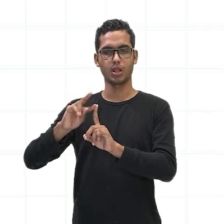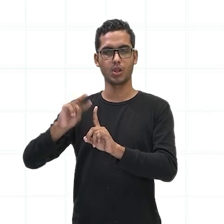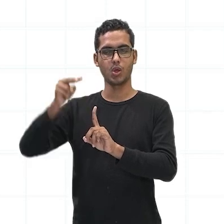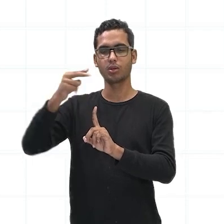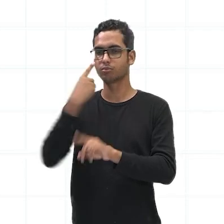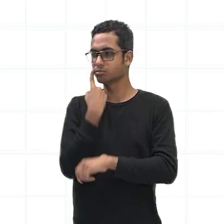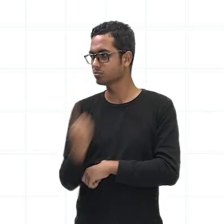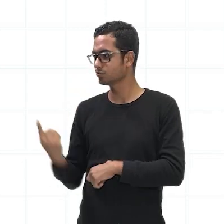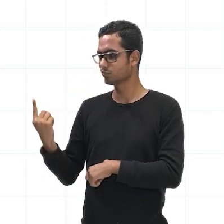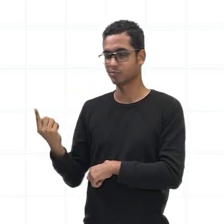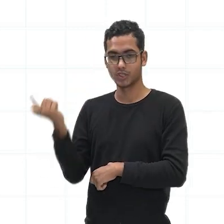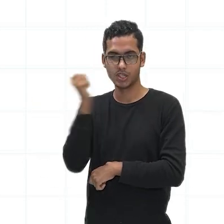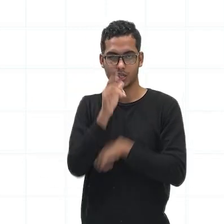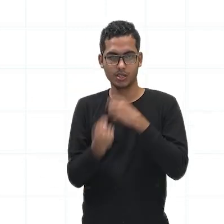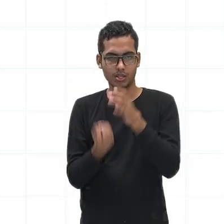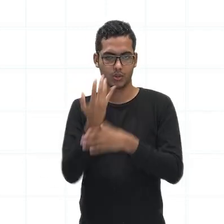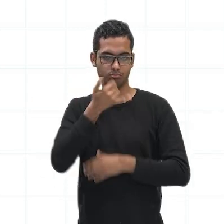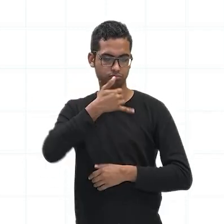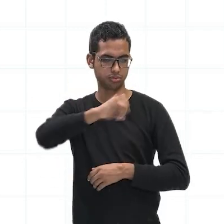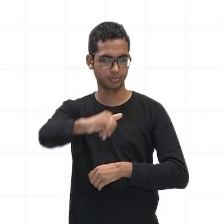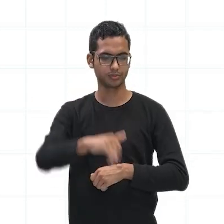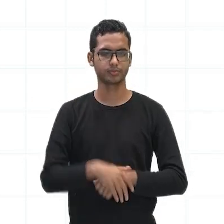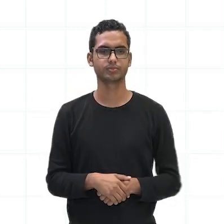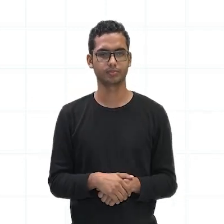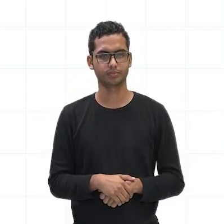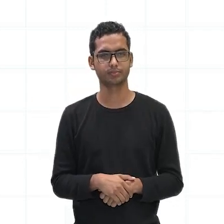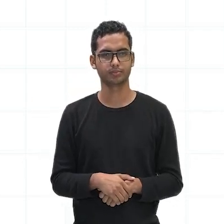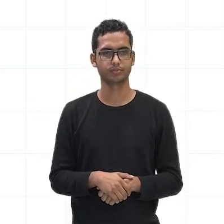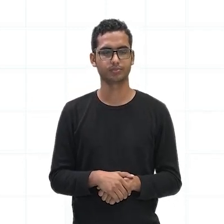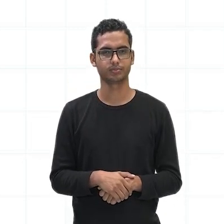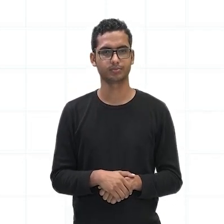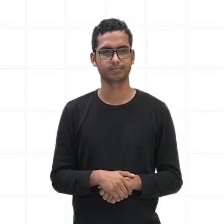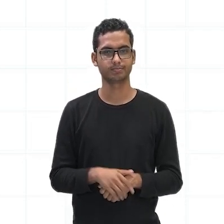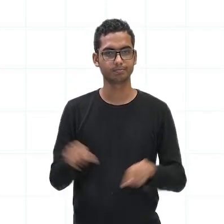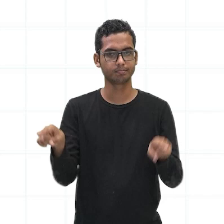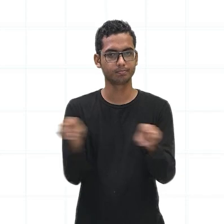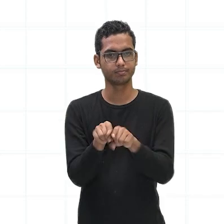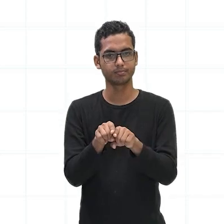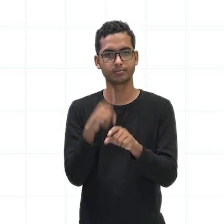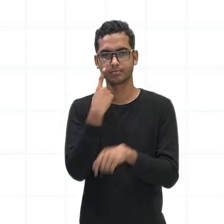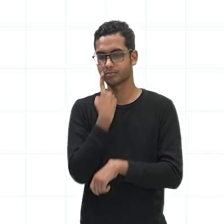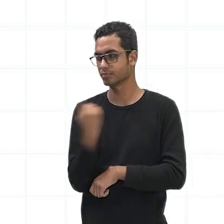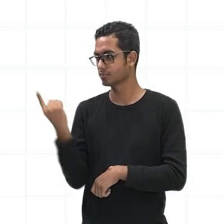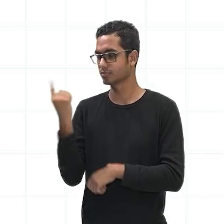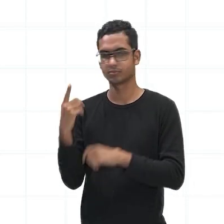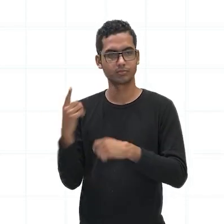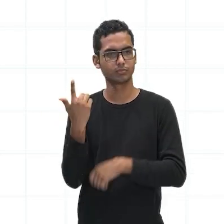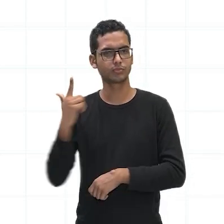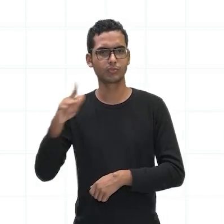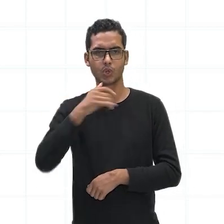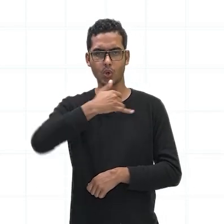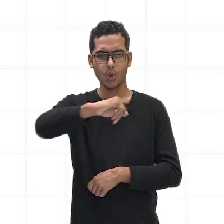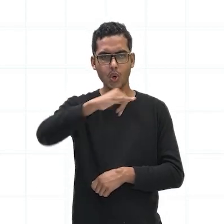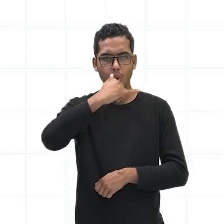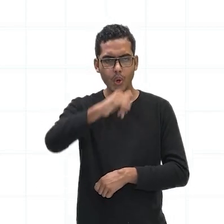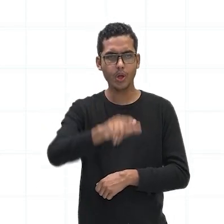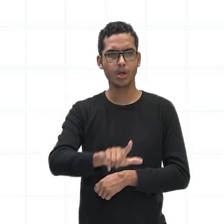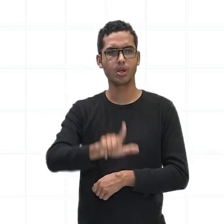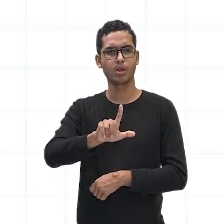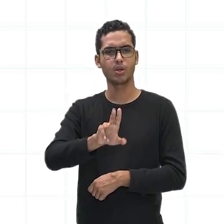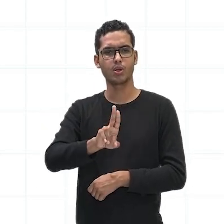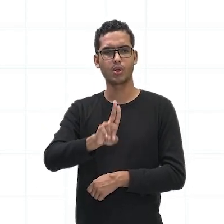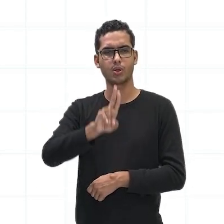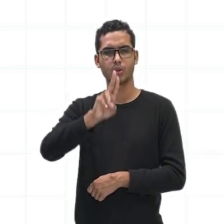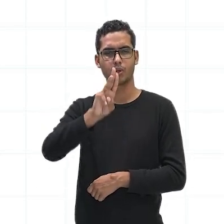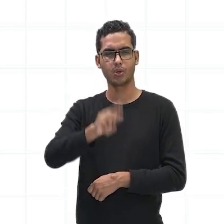para gerar energia. E aí nós temos também a energia luminosa luminescente, e a emissão de é